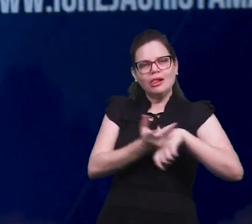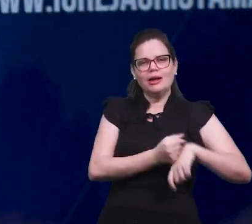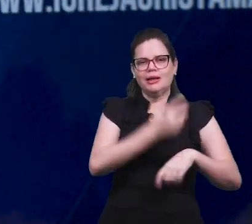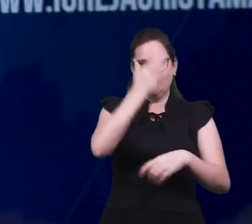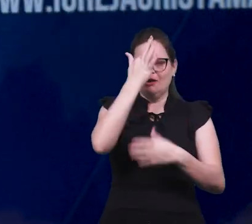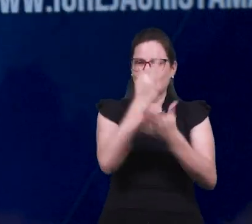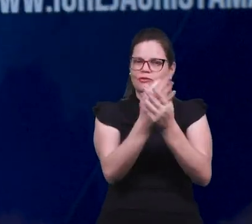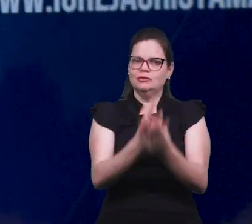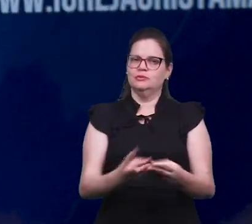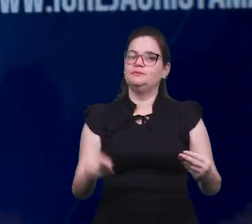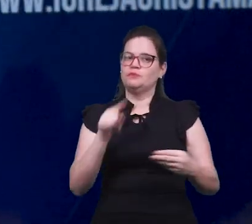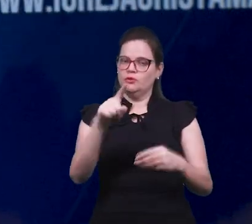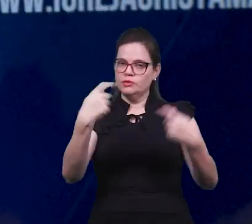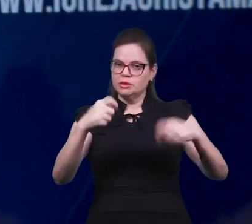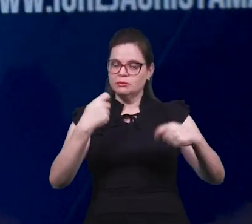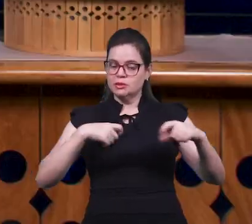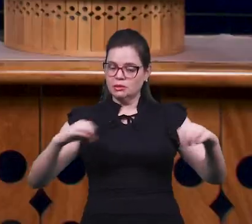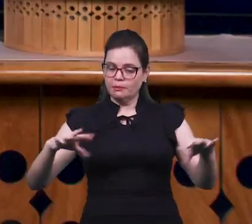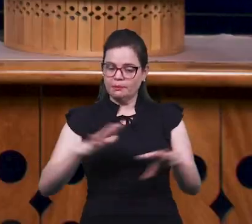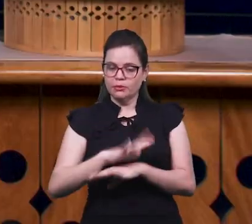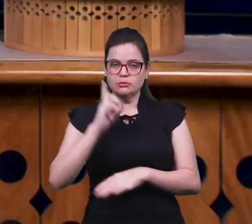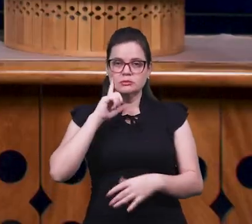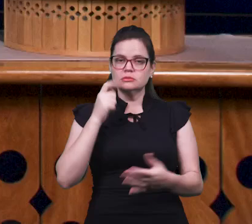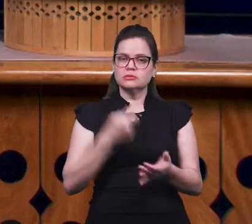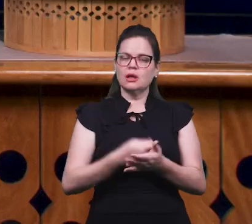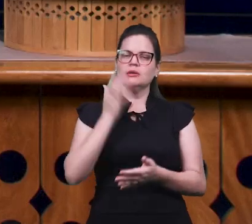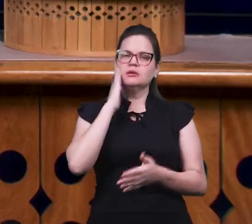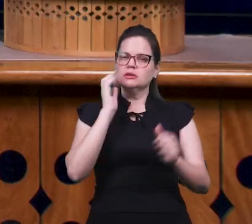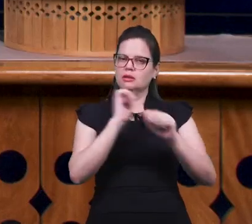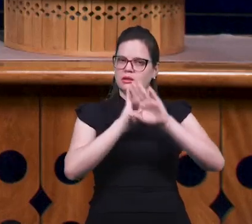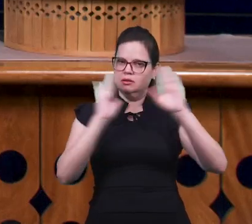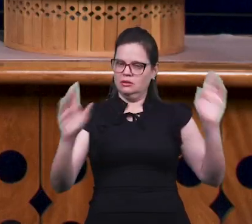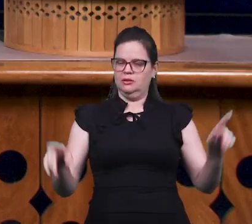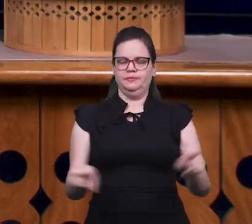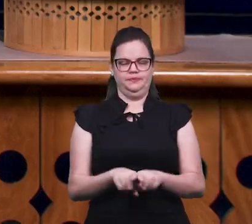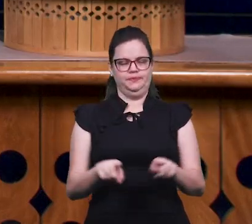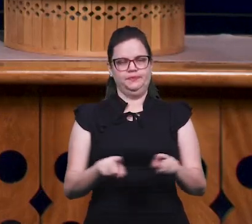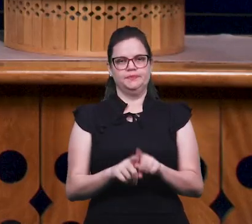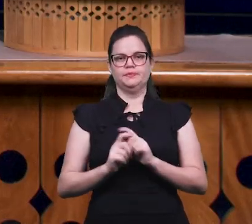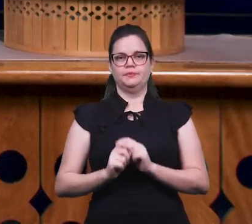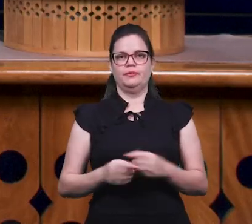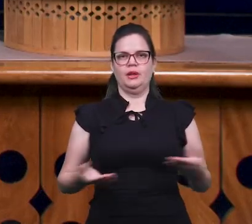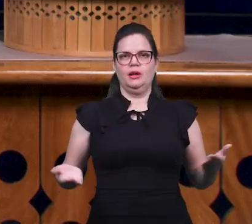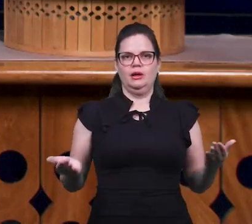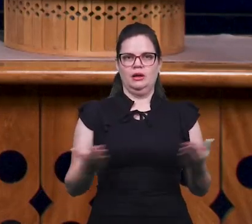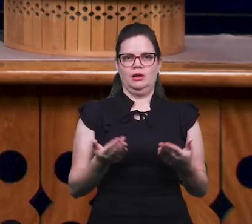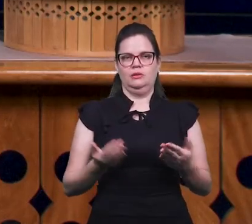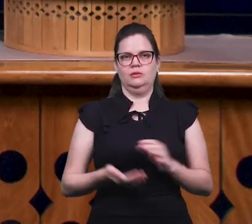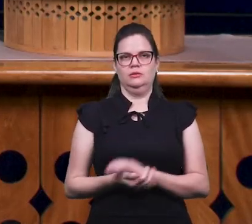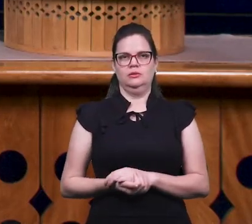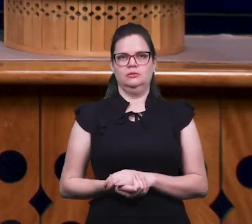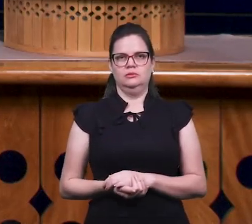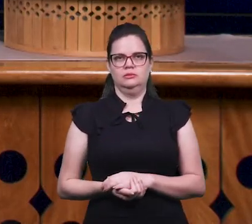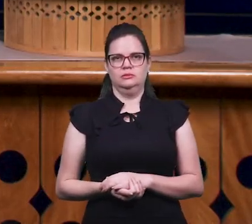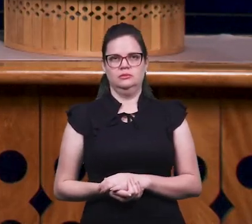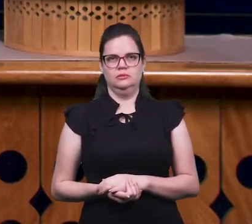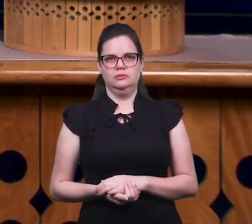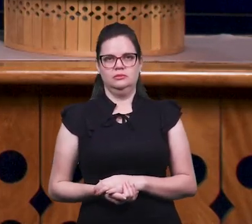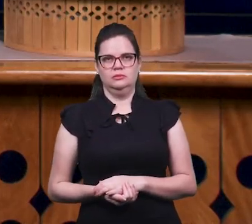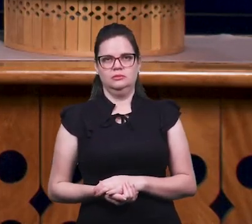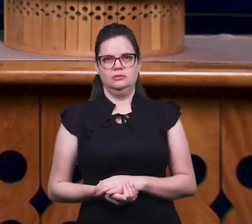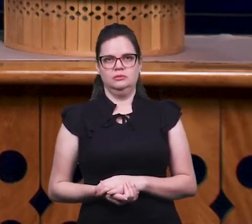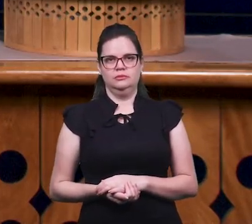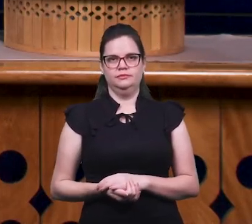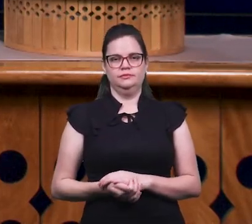jovem, o jovem tem que estar pronto para entender isso. Temos que compreender outra coisa, é o seguinte, nós estamos chegando ao final, hein? Não abrimos mão